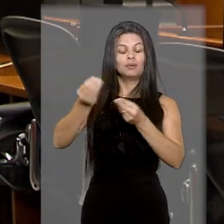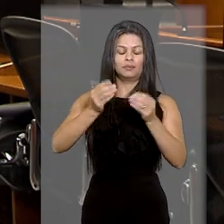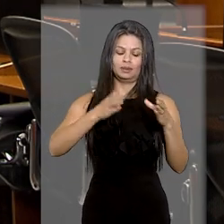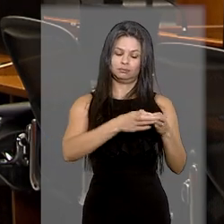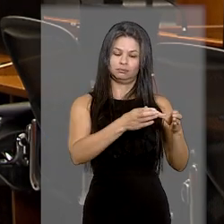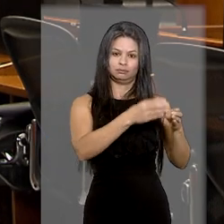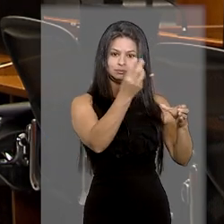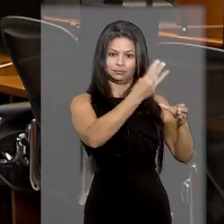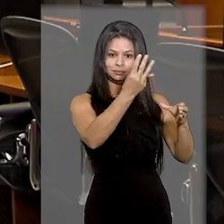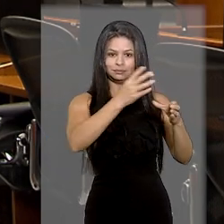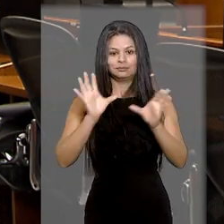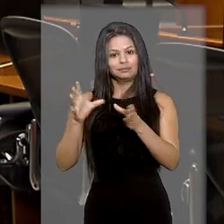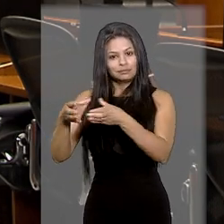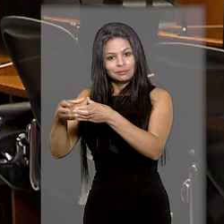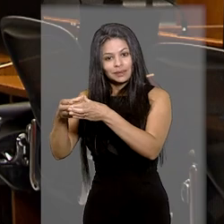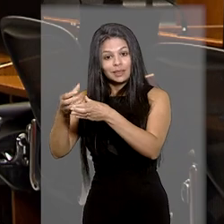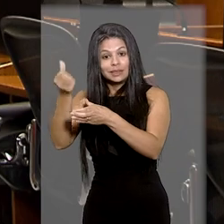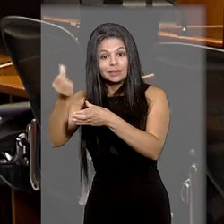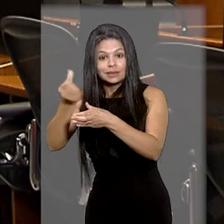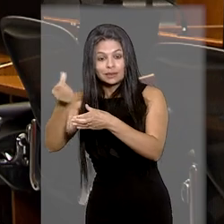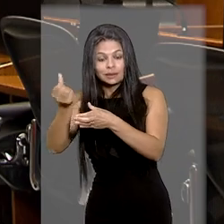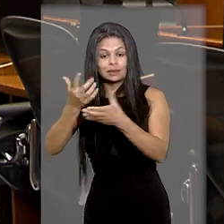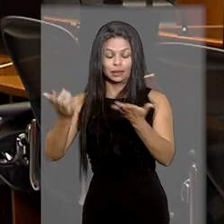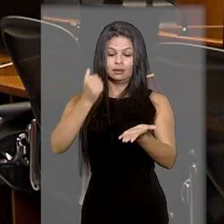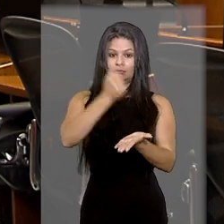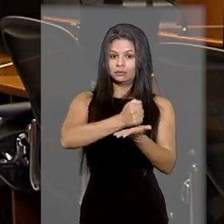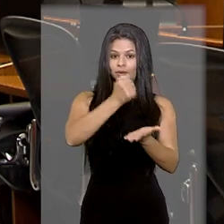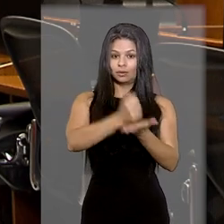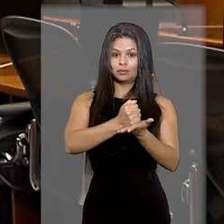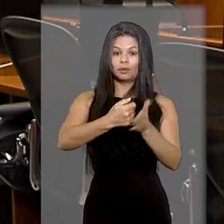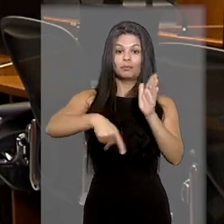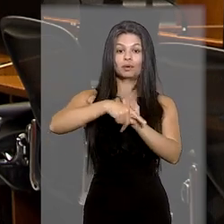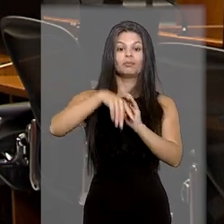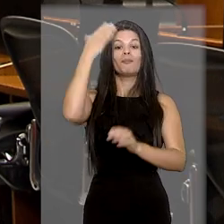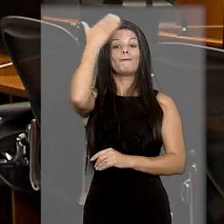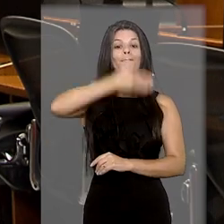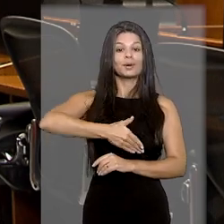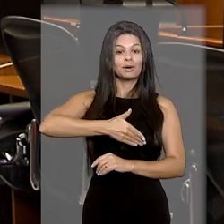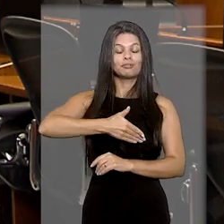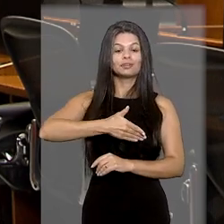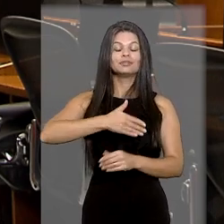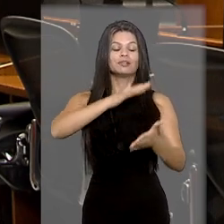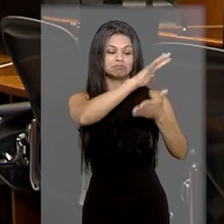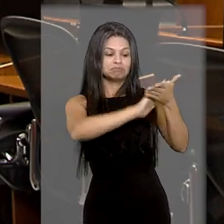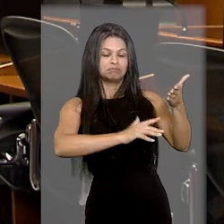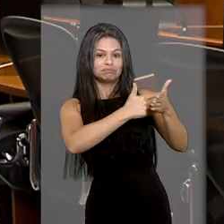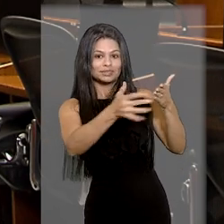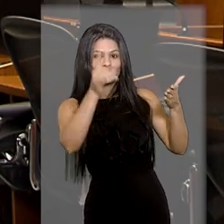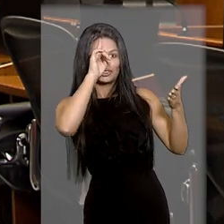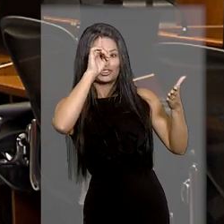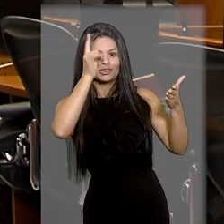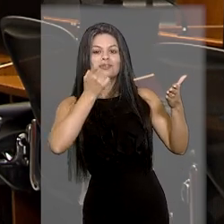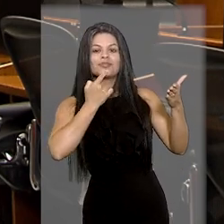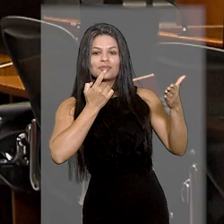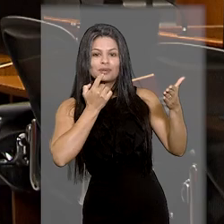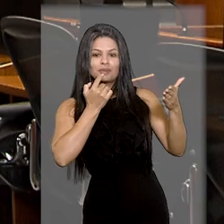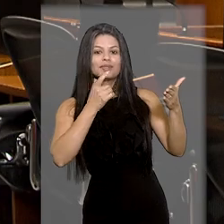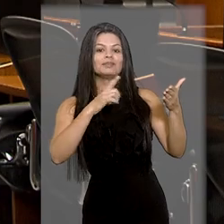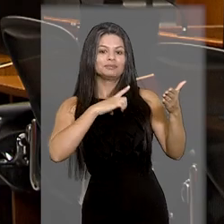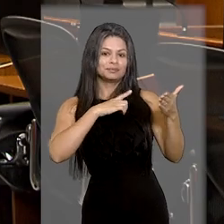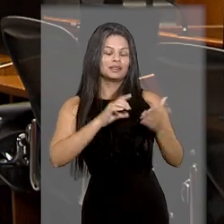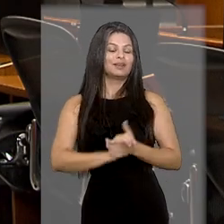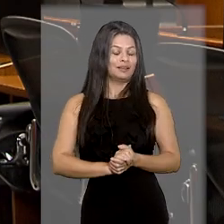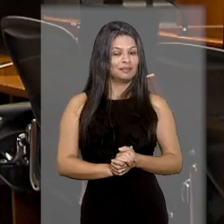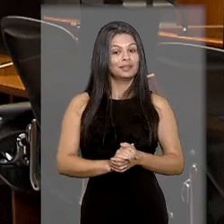e sexta turmas que admitiu esse tipo de documento para fins de comprovação de feriado local o relator